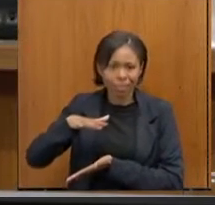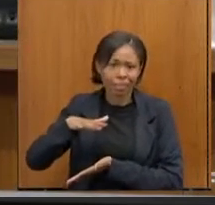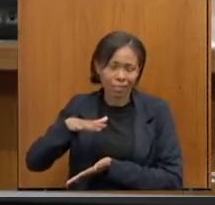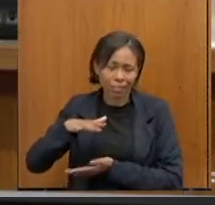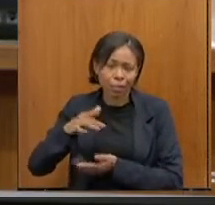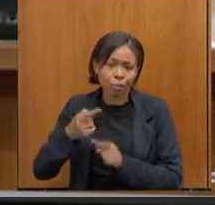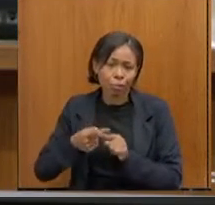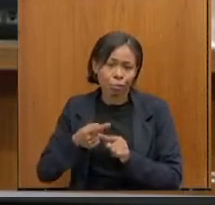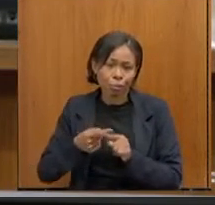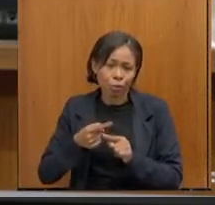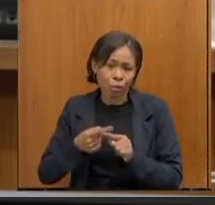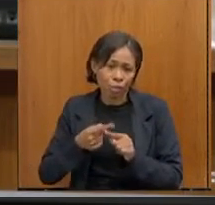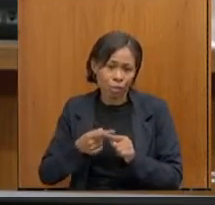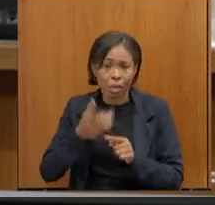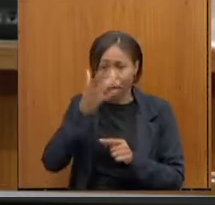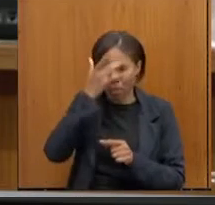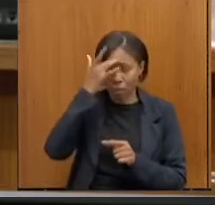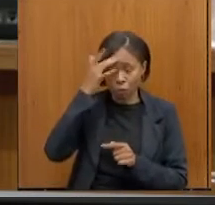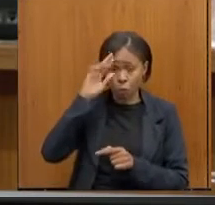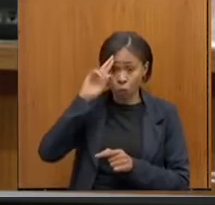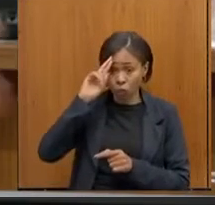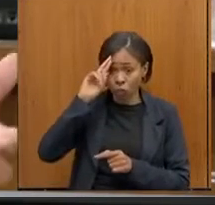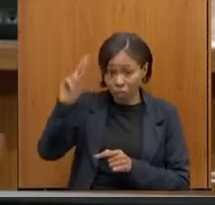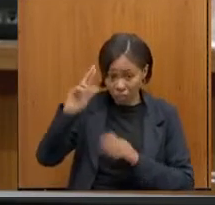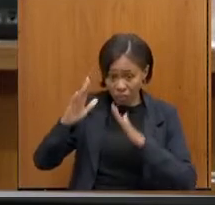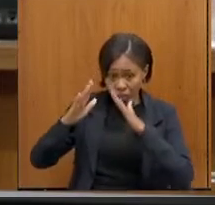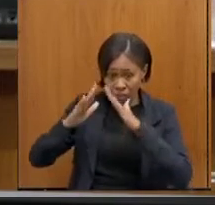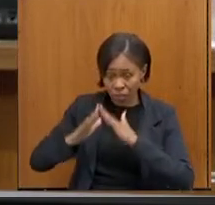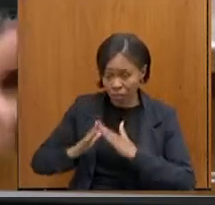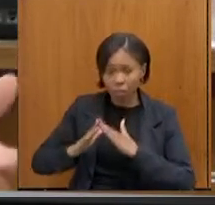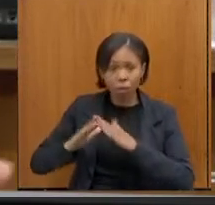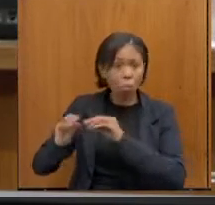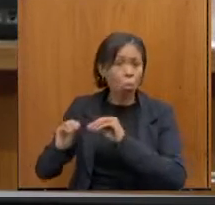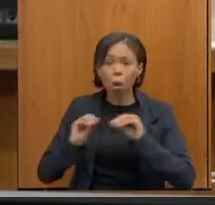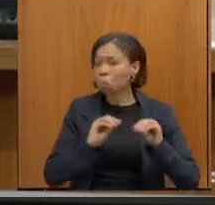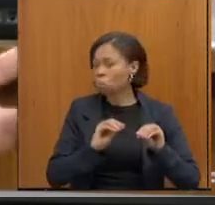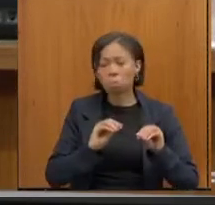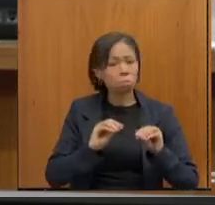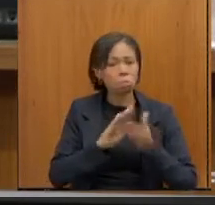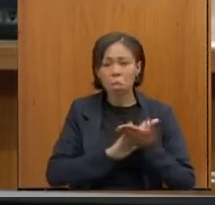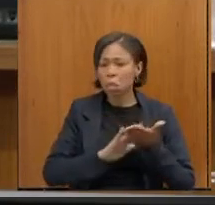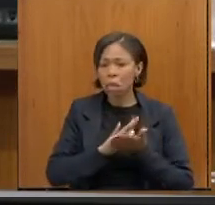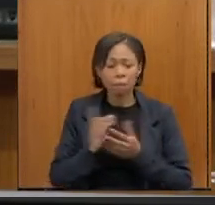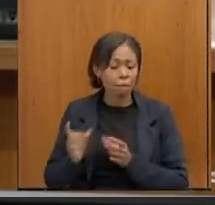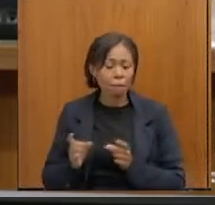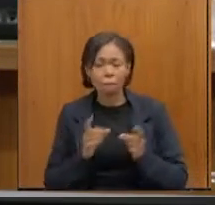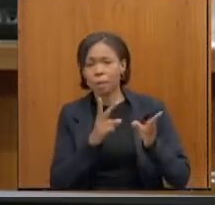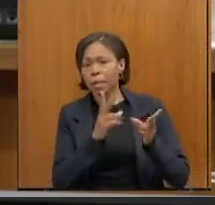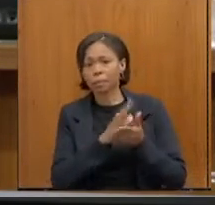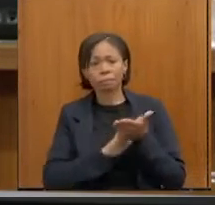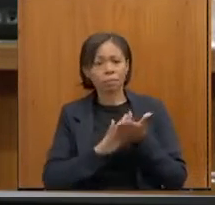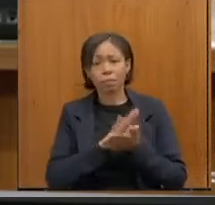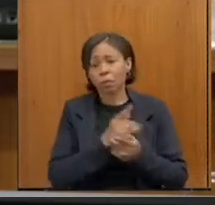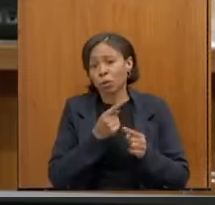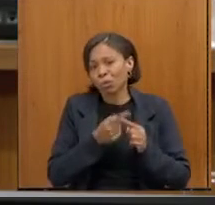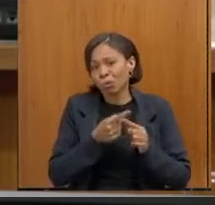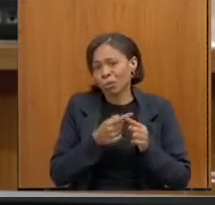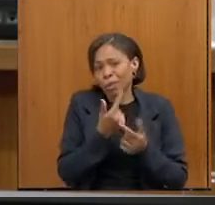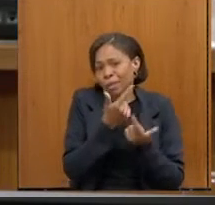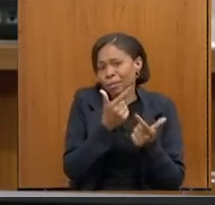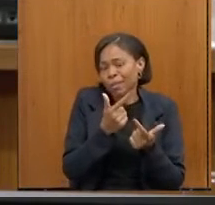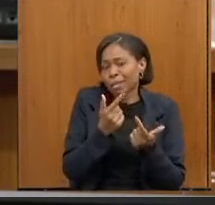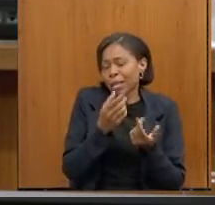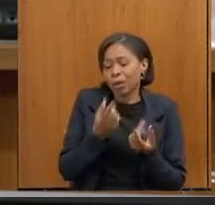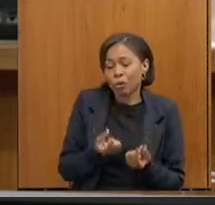detentores desses Imóveis muitas vezes não mudam não vendem porque não vou encontrar algo à altura em